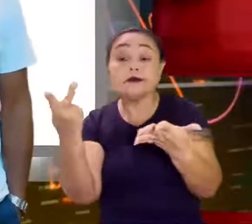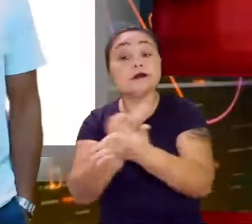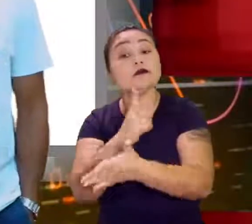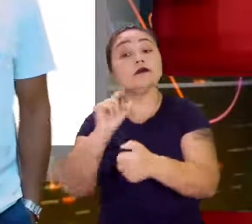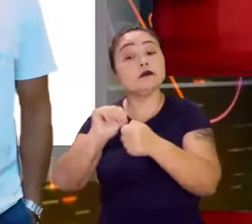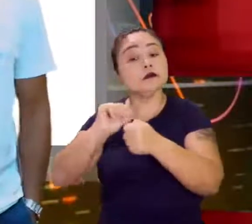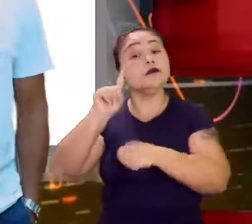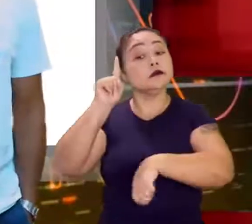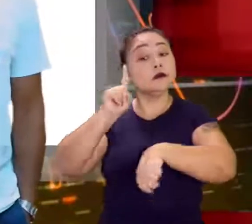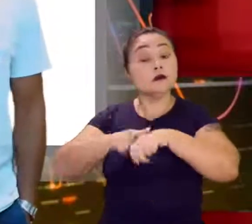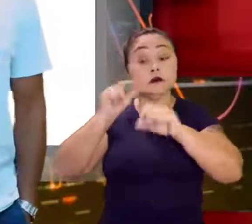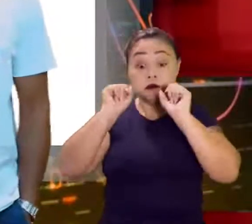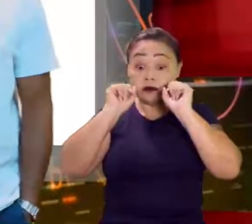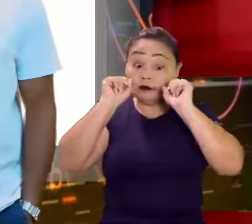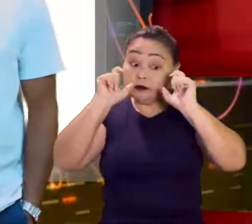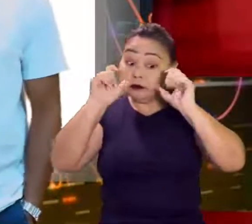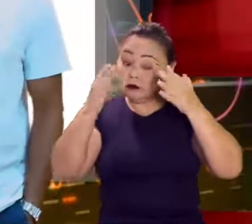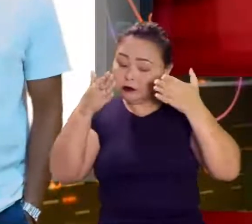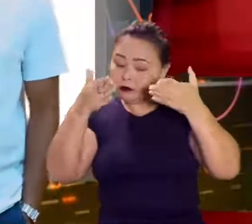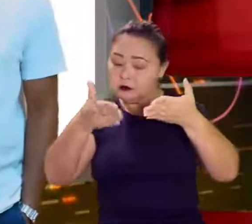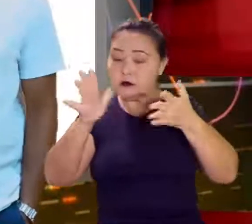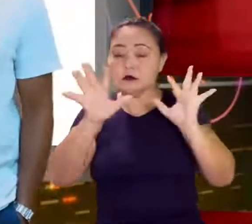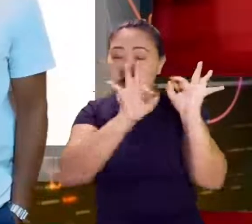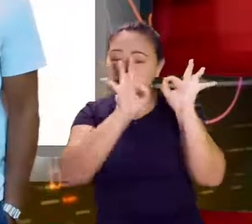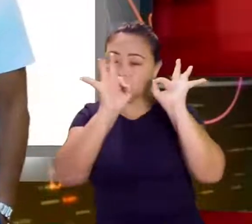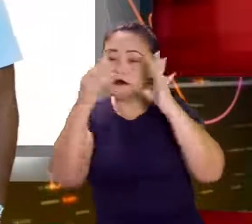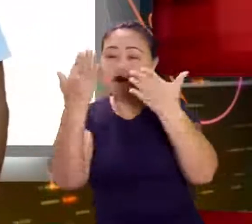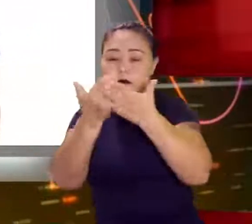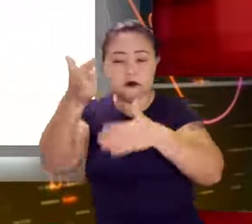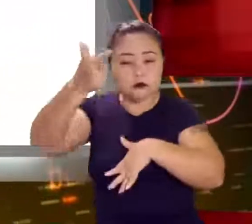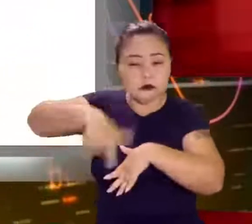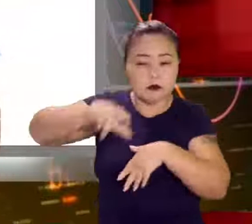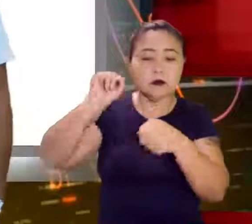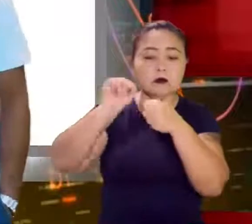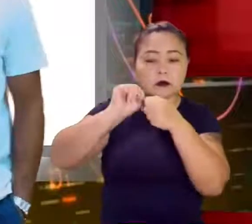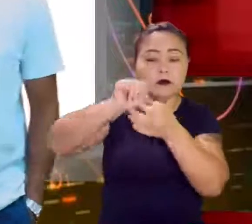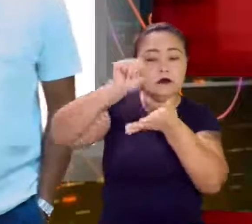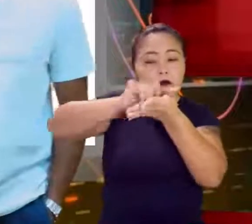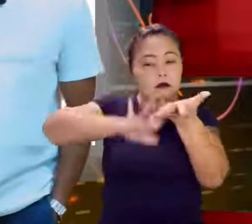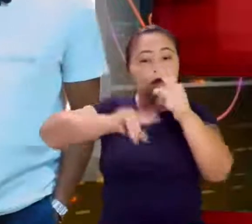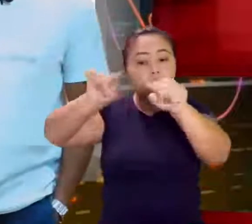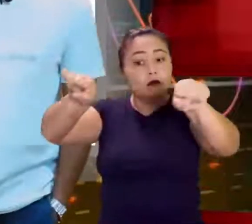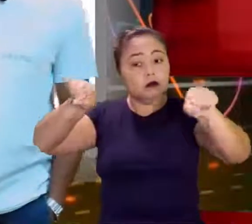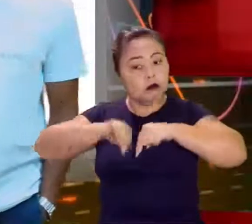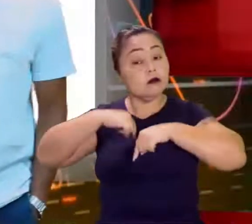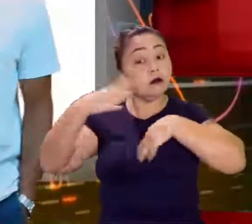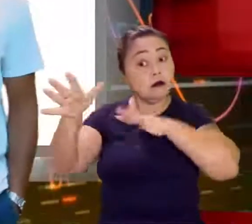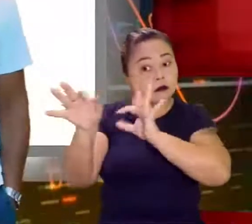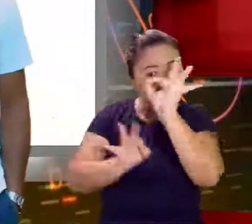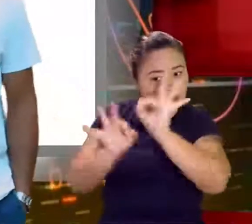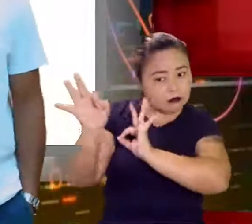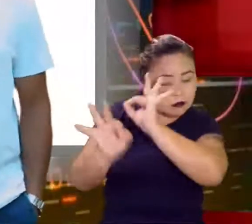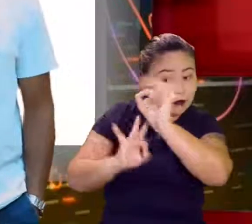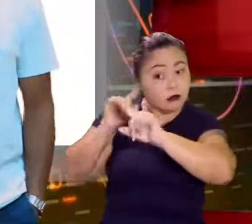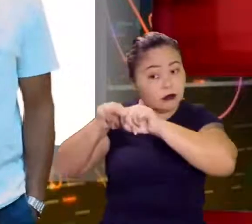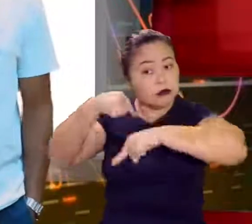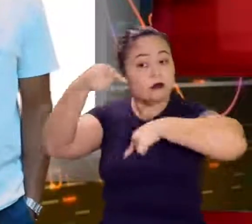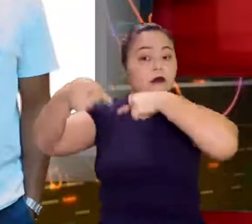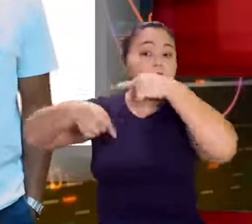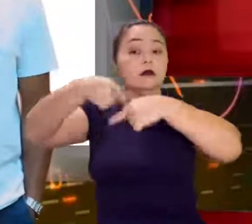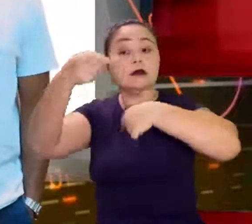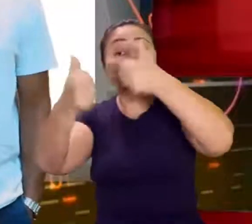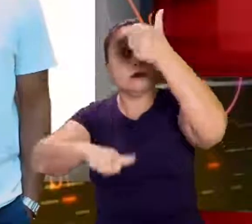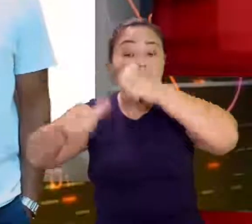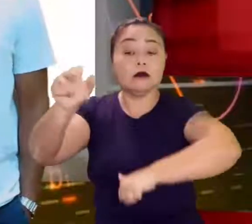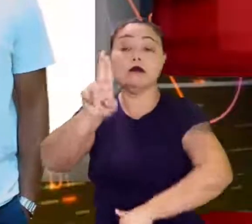de dar aquela atenção maior, né? Assiste às aulas novamente, refaz as atividades de sala e vai se preparando aí para a